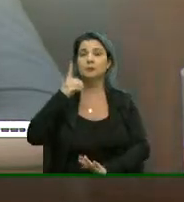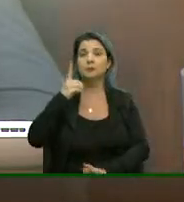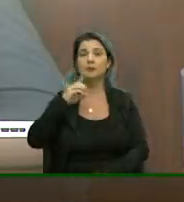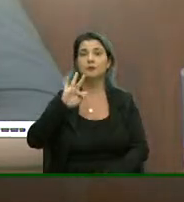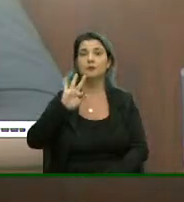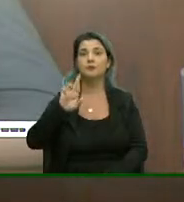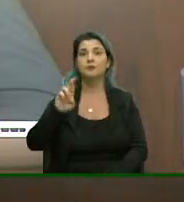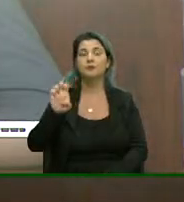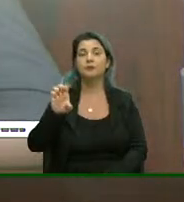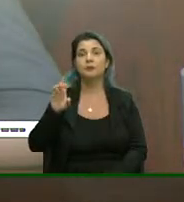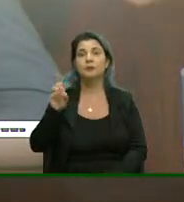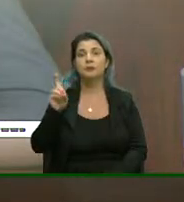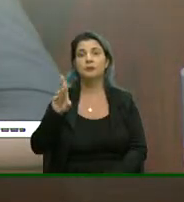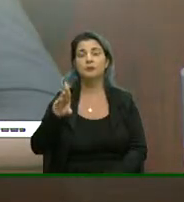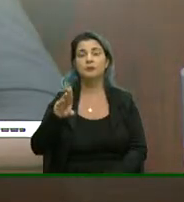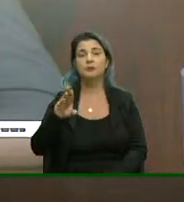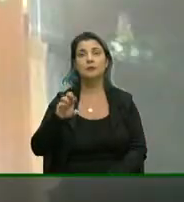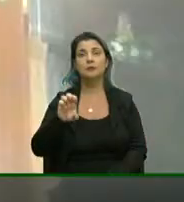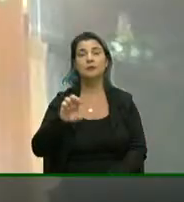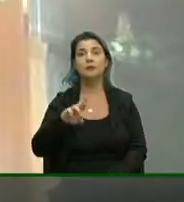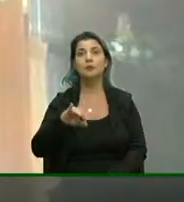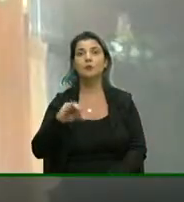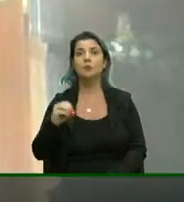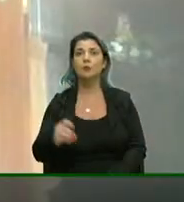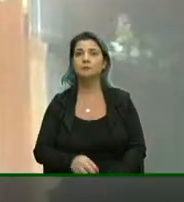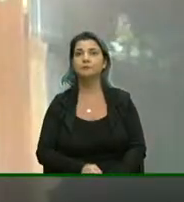inscrito. Senhor presidente,